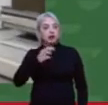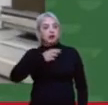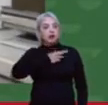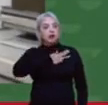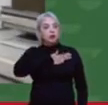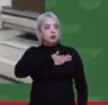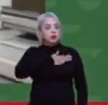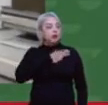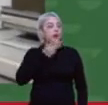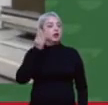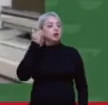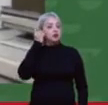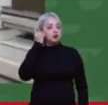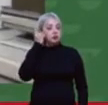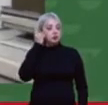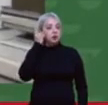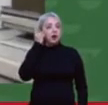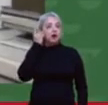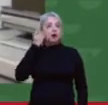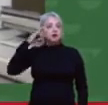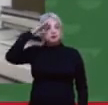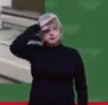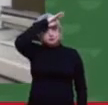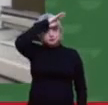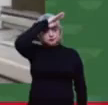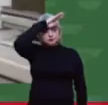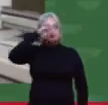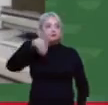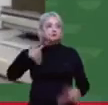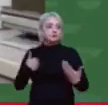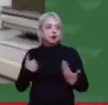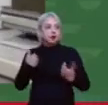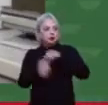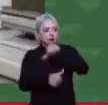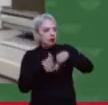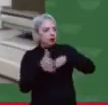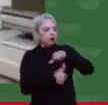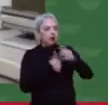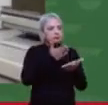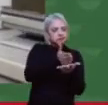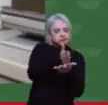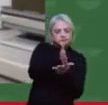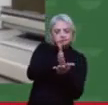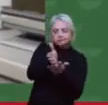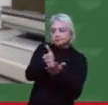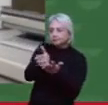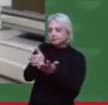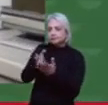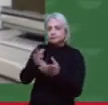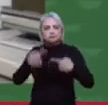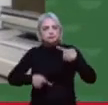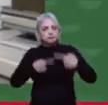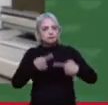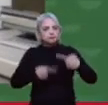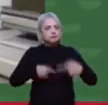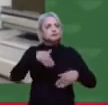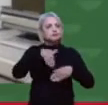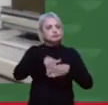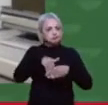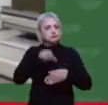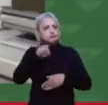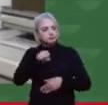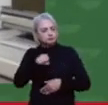a Dilma e o Bolsonaro. Teve, inclusive, mudanças de linha política nessas